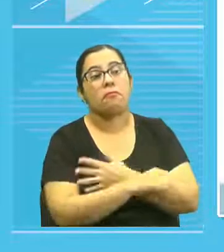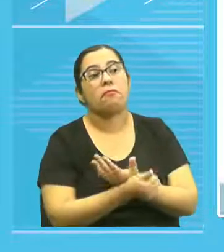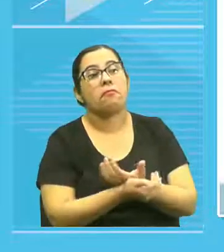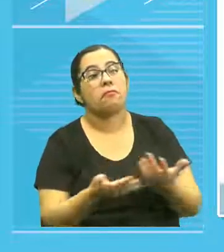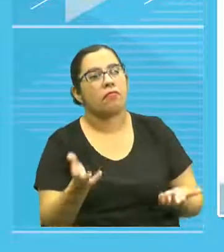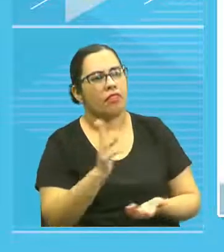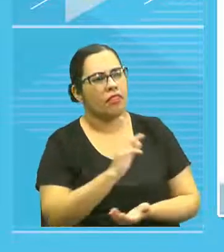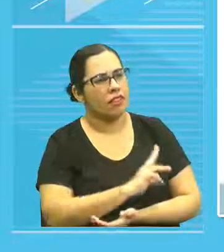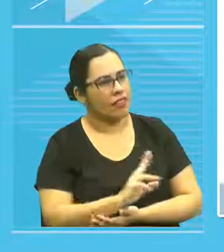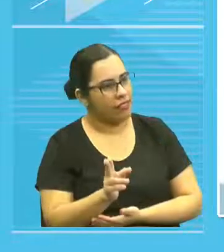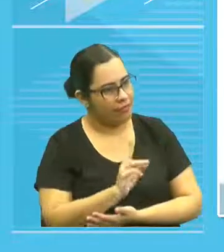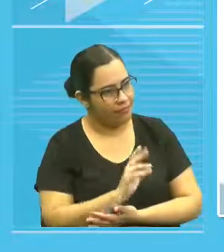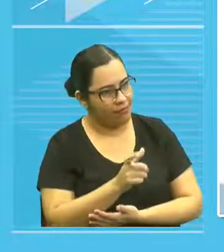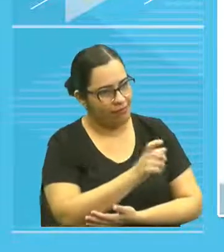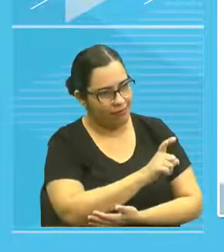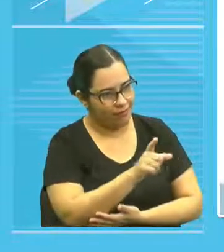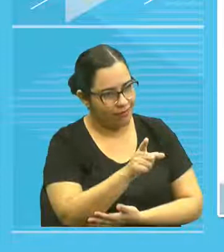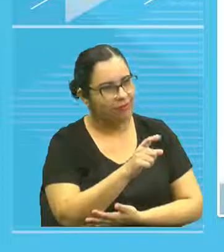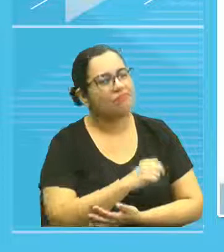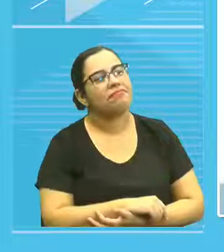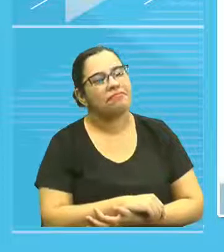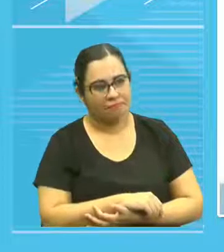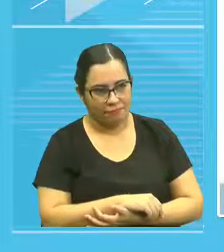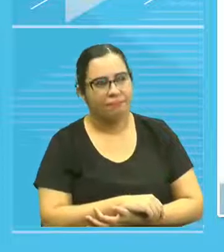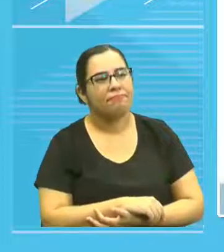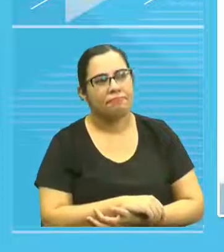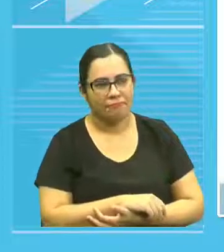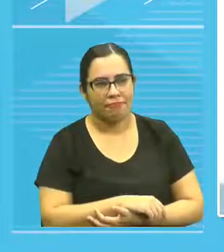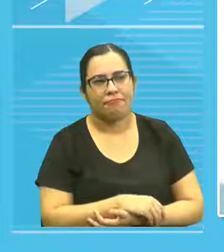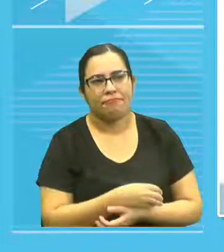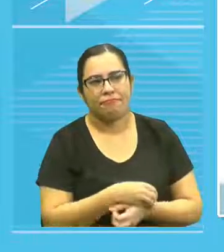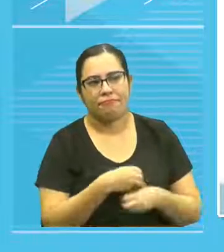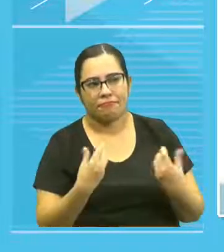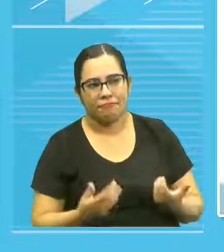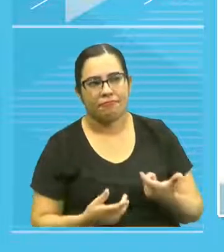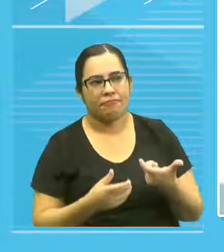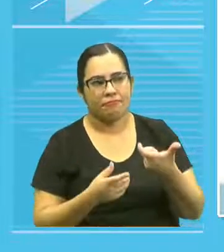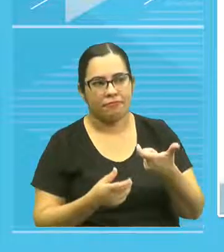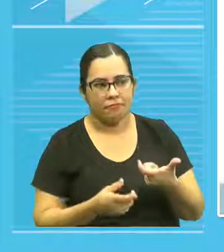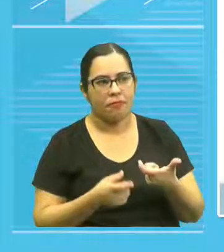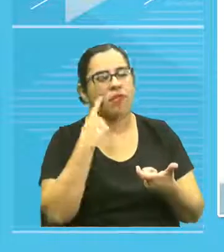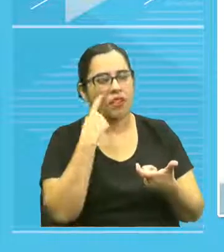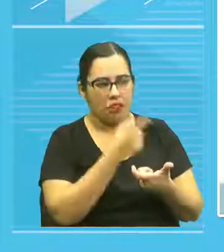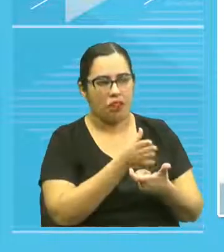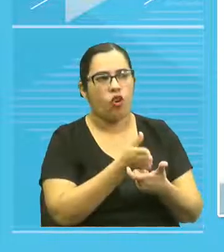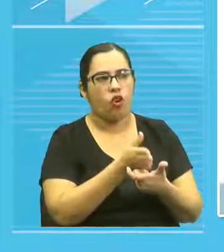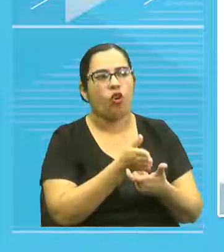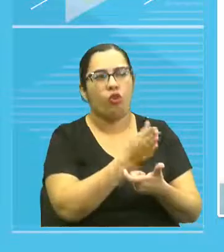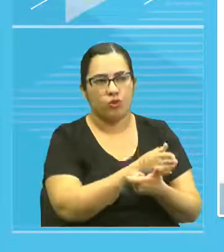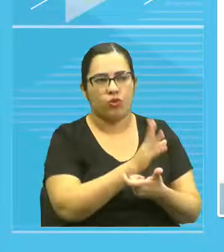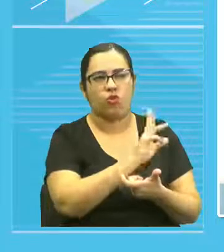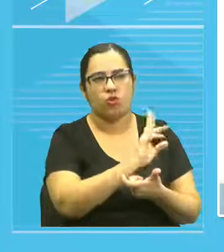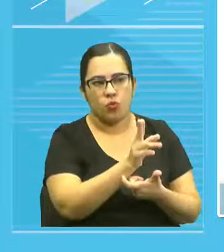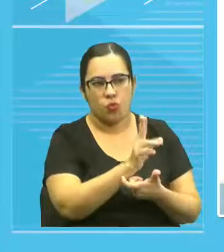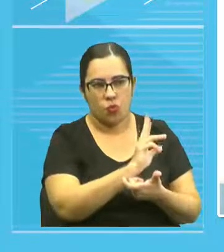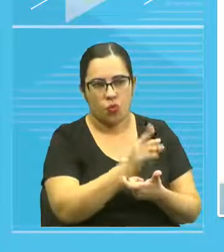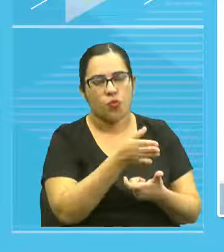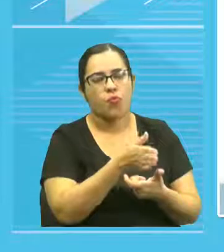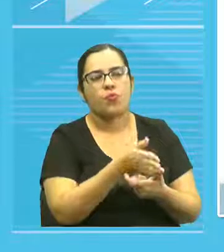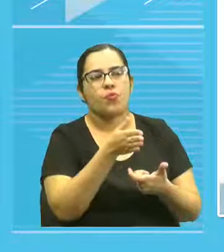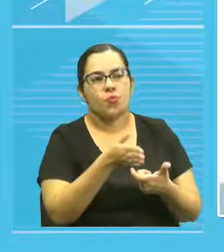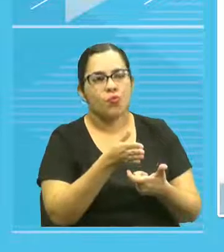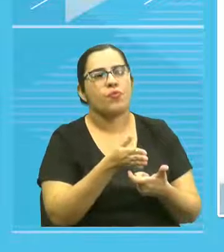vende onomatopoeia e é formado pelos vocabulário vocábulo o numa que é nome